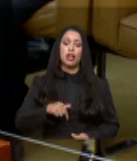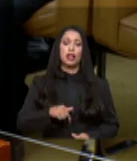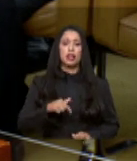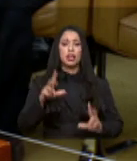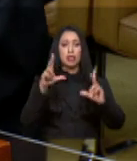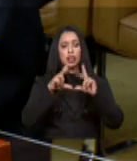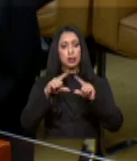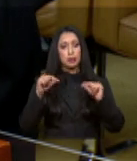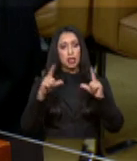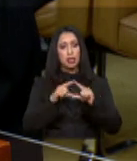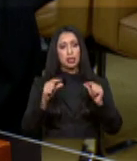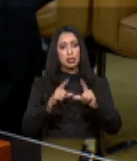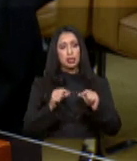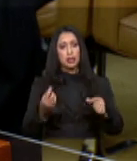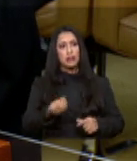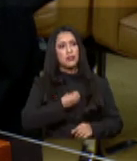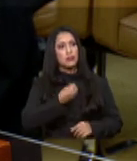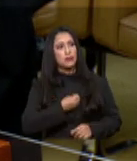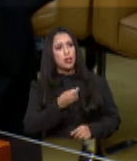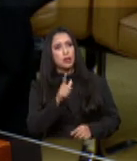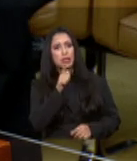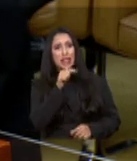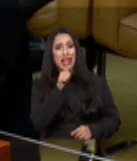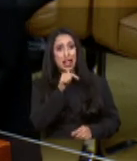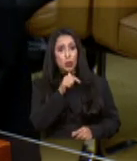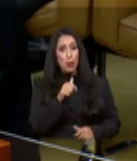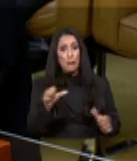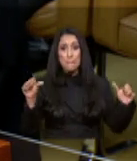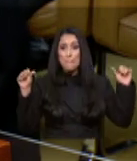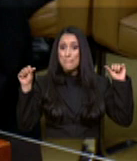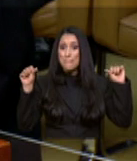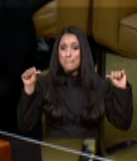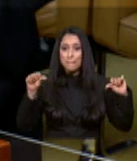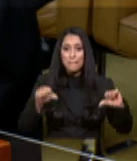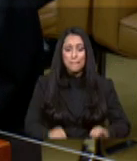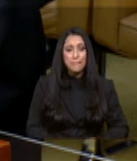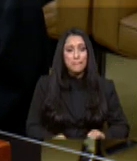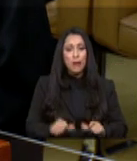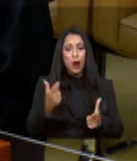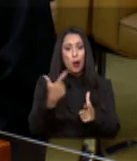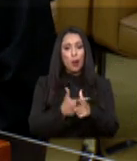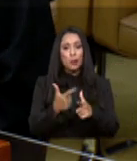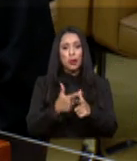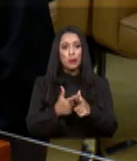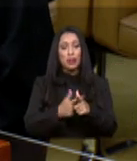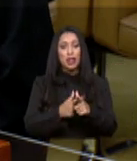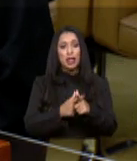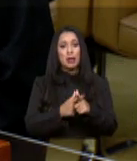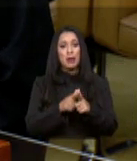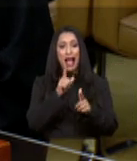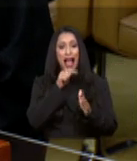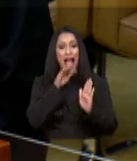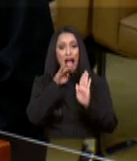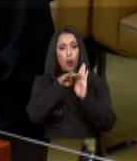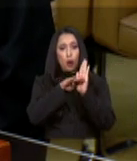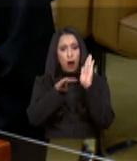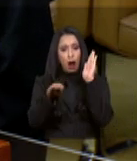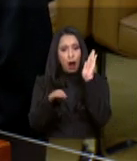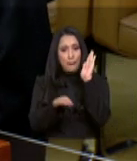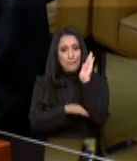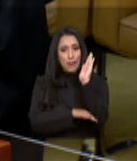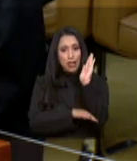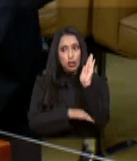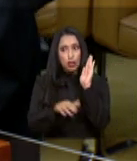água. Tivemos a oportunidade de enfrentar a maior crise hídrica da história da capital do Brasil, em que o nosso reservatório do descoberto esteve abaixo